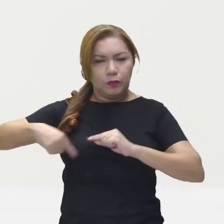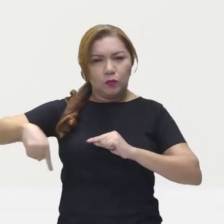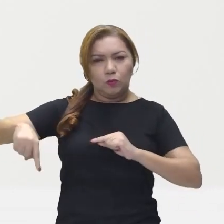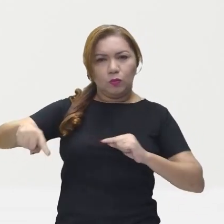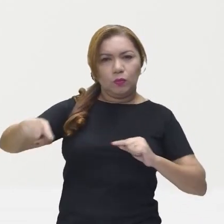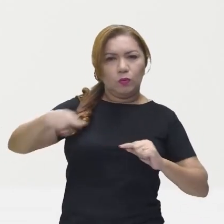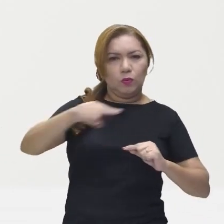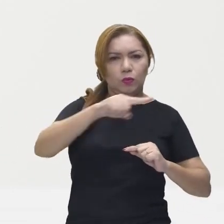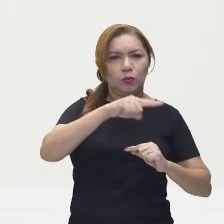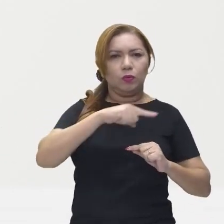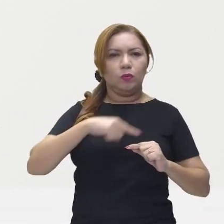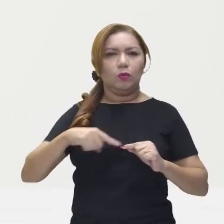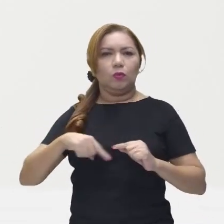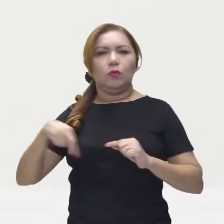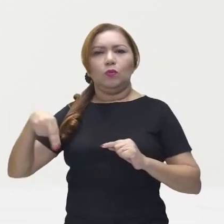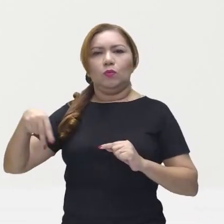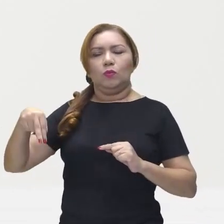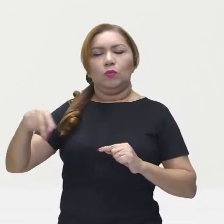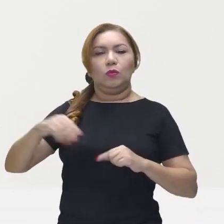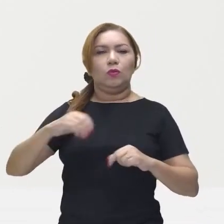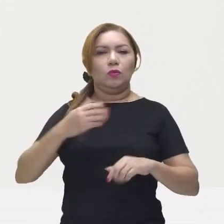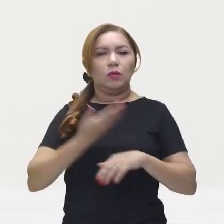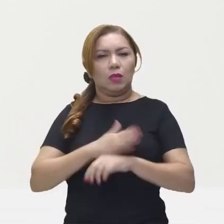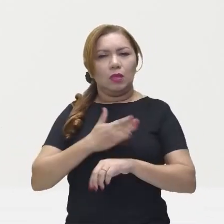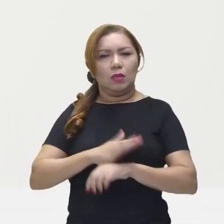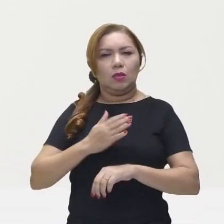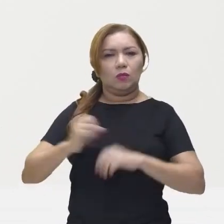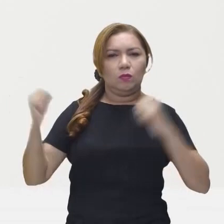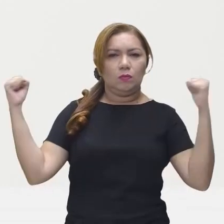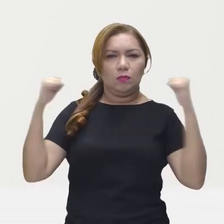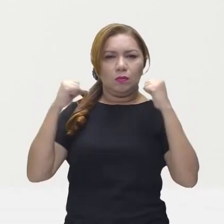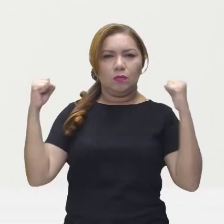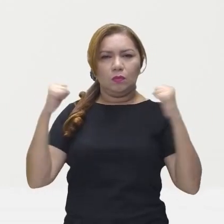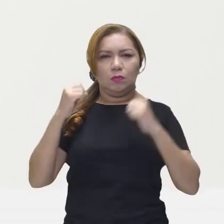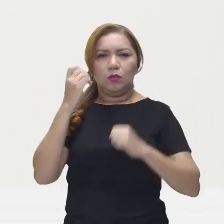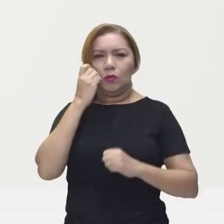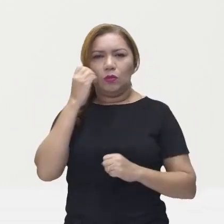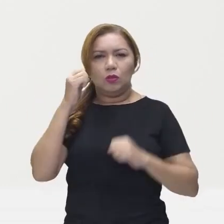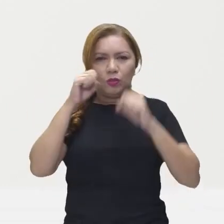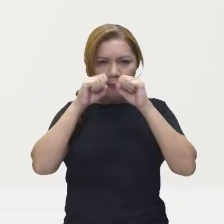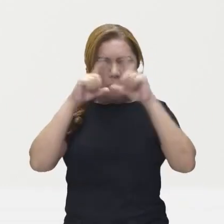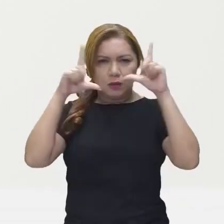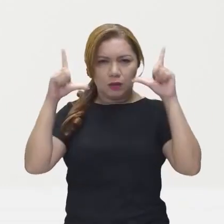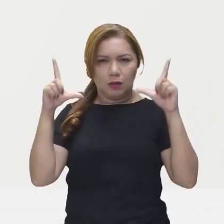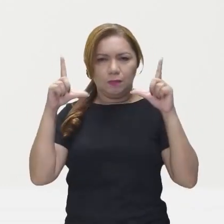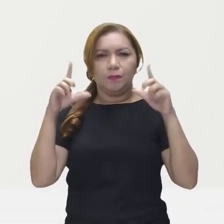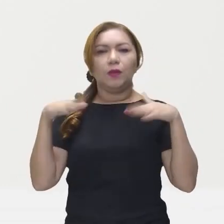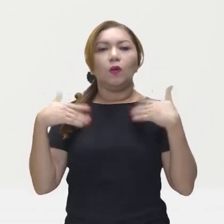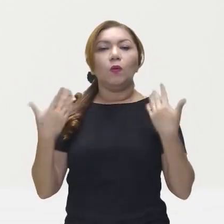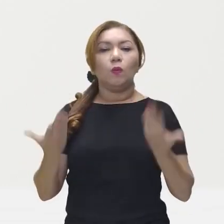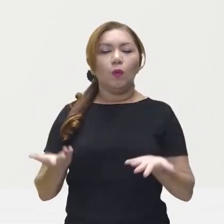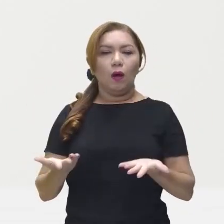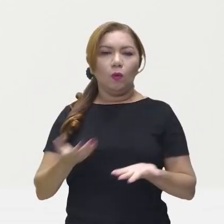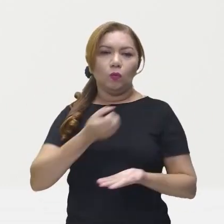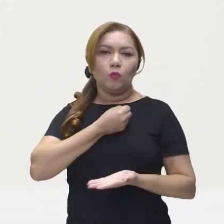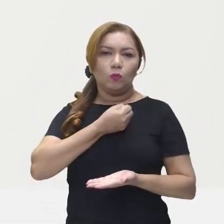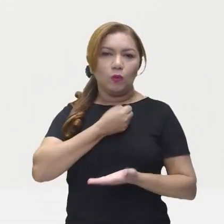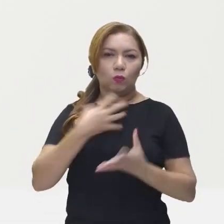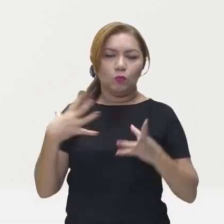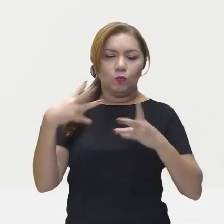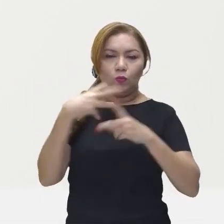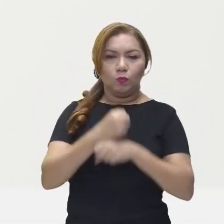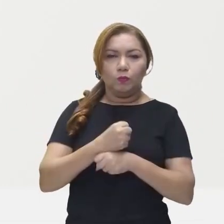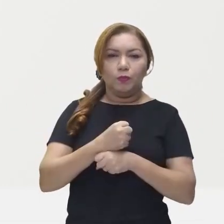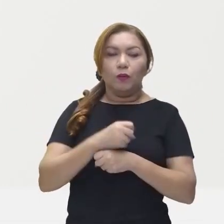físicos matinais? Aí tem as opções na tela para você, que você vai pegar os dados, você vai fazer